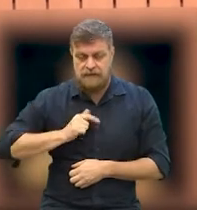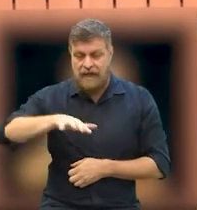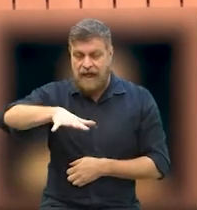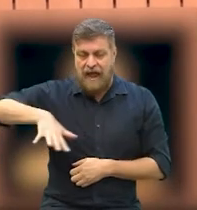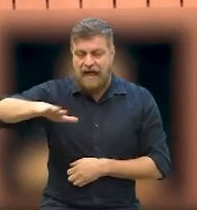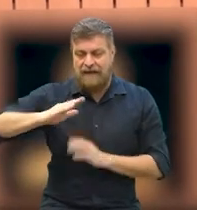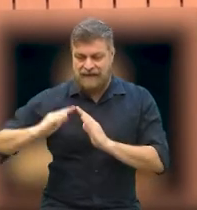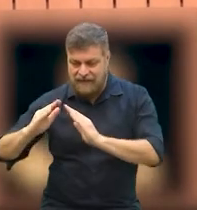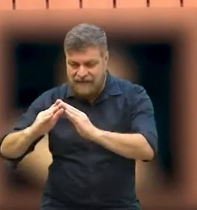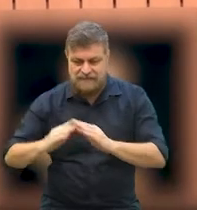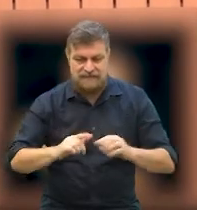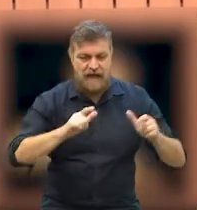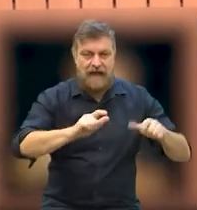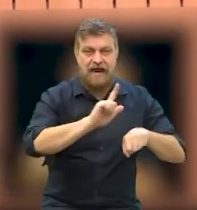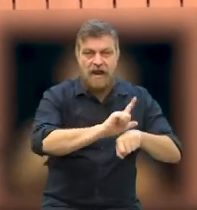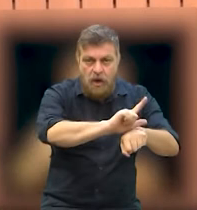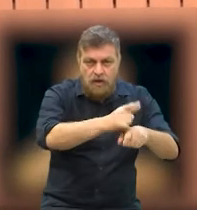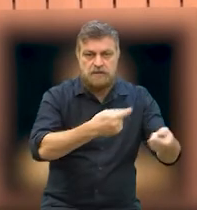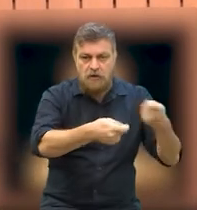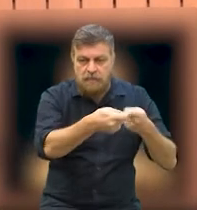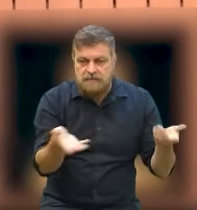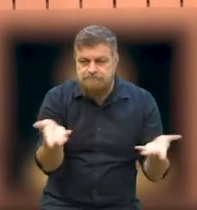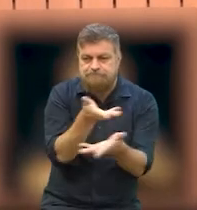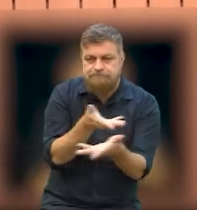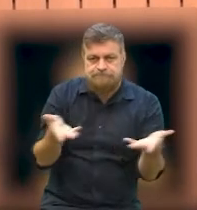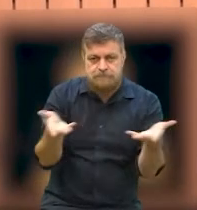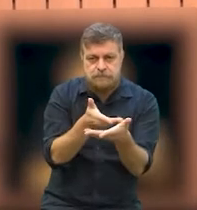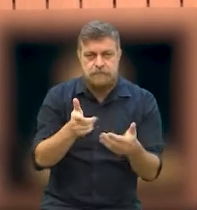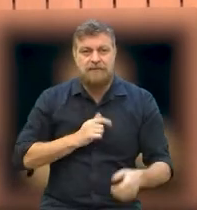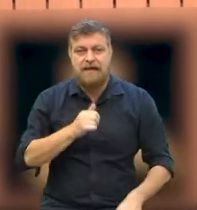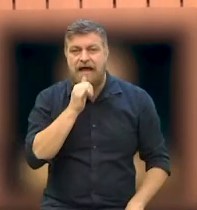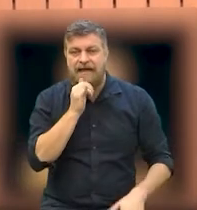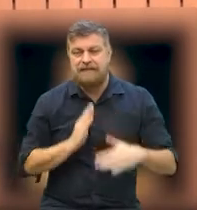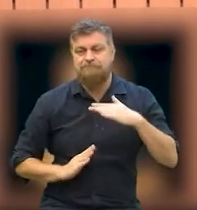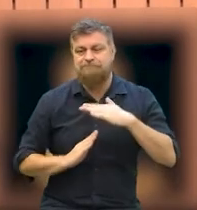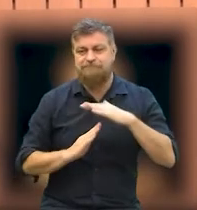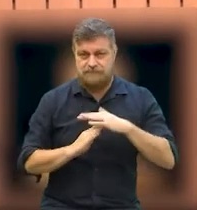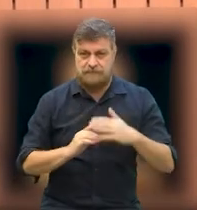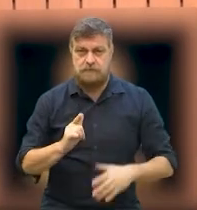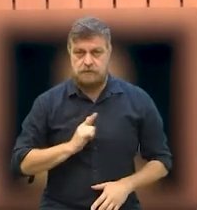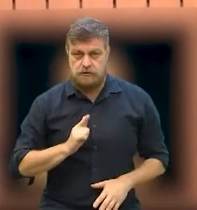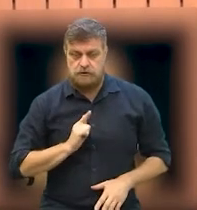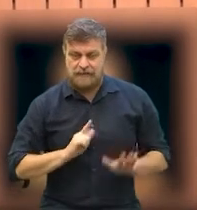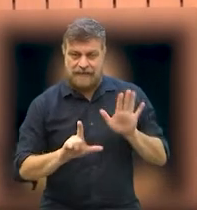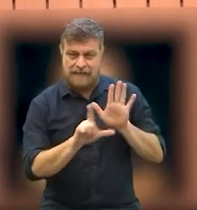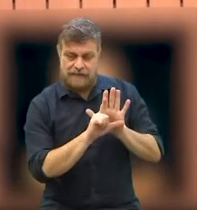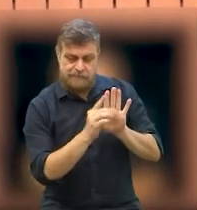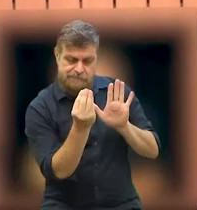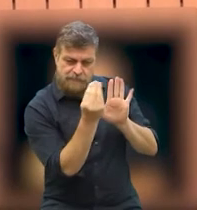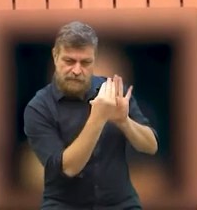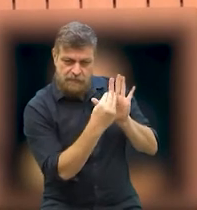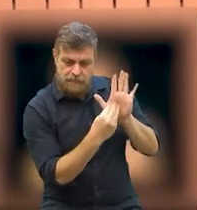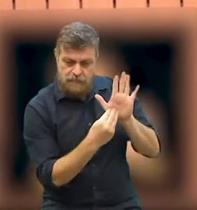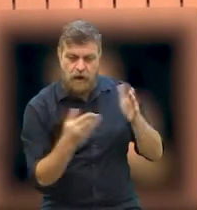uso misto do solo para toda a cidade. Porém, ainda encontrava algumas lacunas dentro da lei que precisavam ser